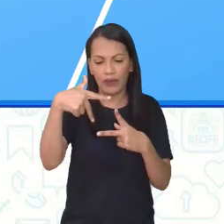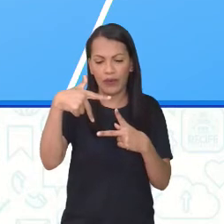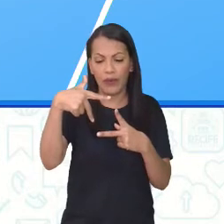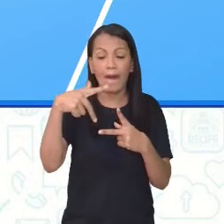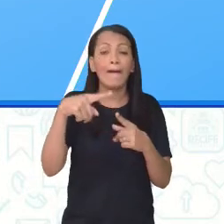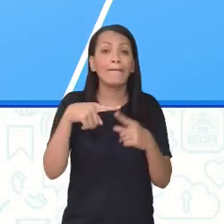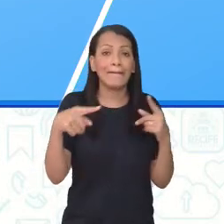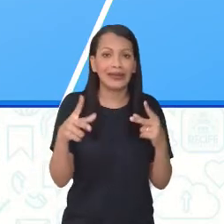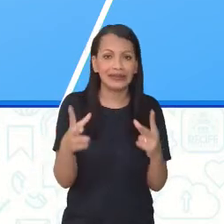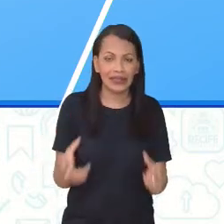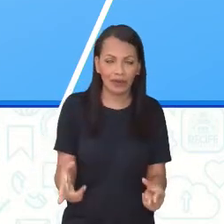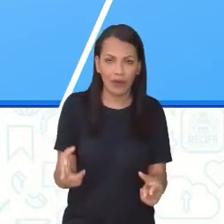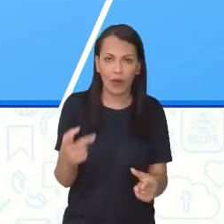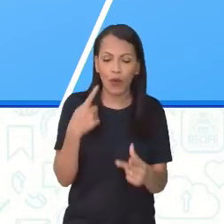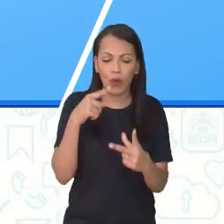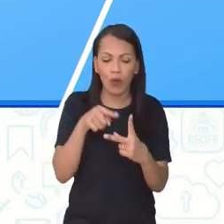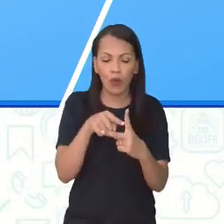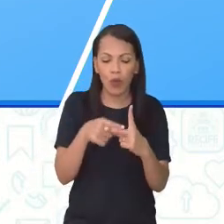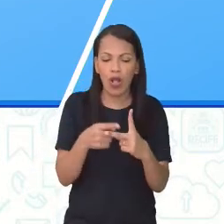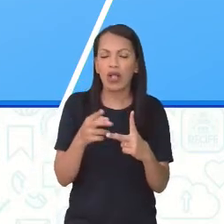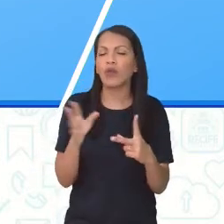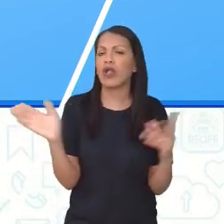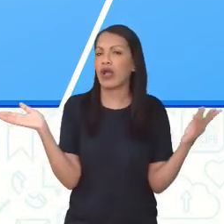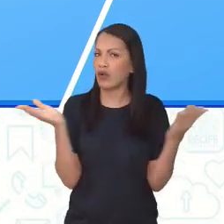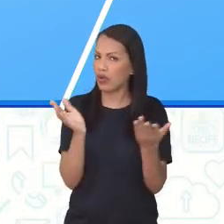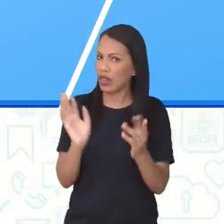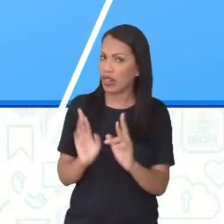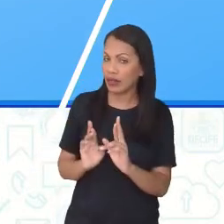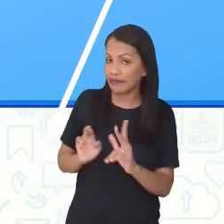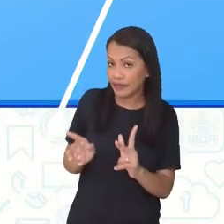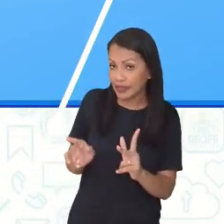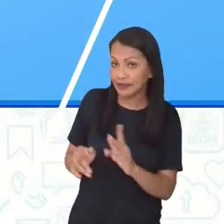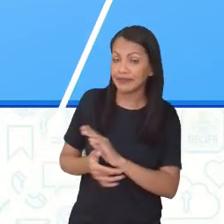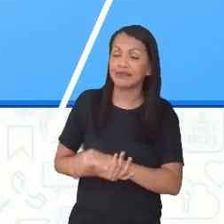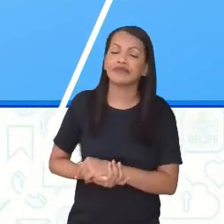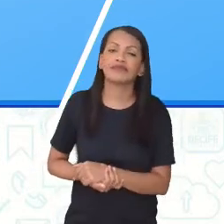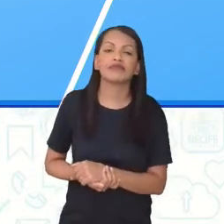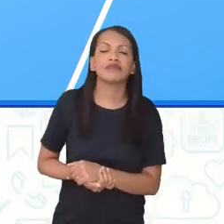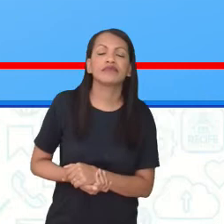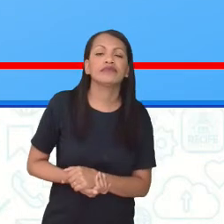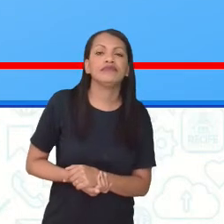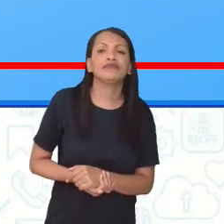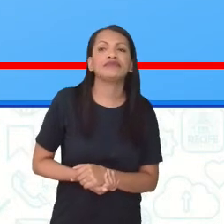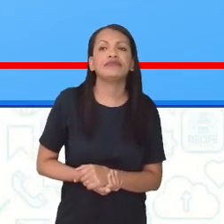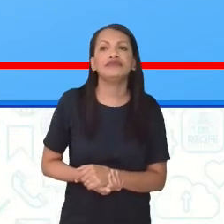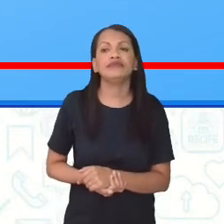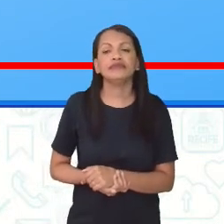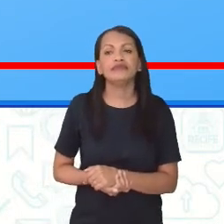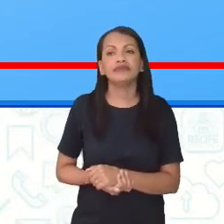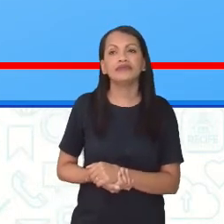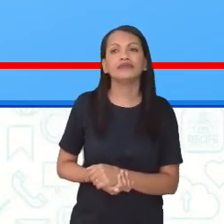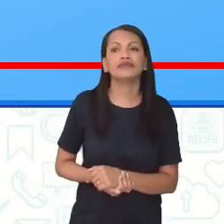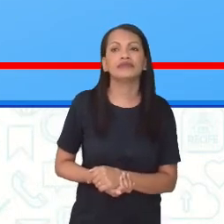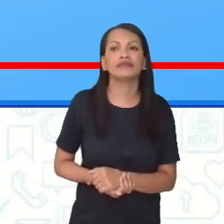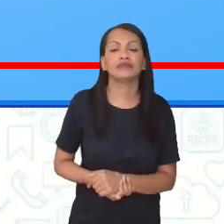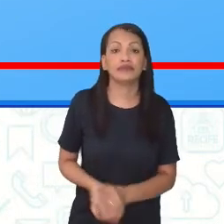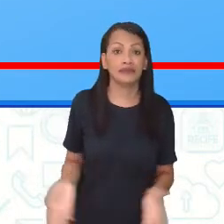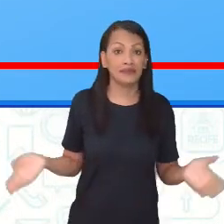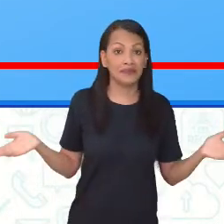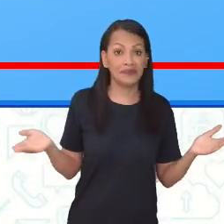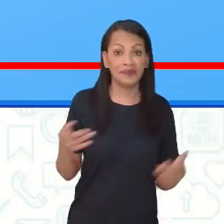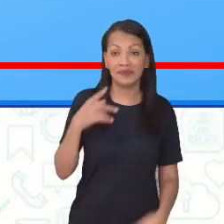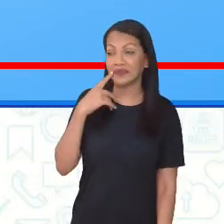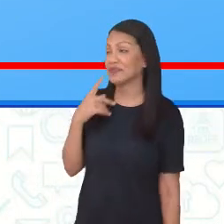iguais. Especificamente esse quadrilátero, a gente chama de losango. Bom, e aqui